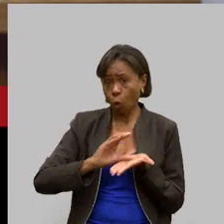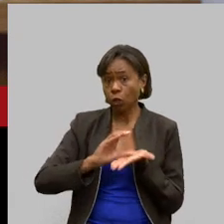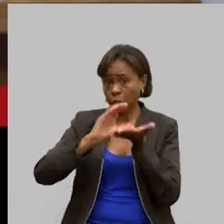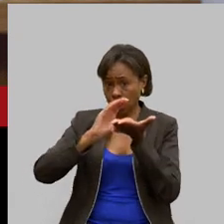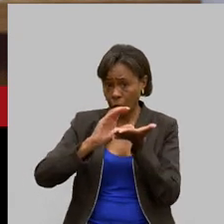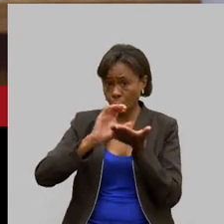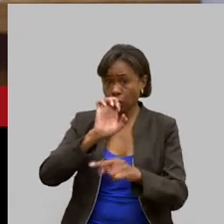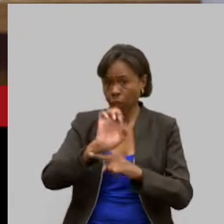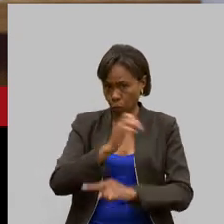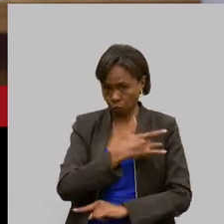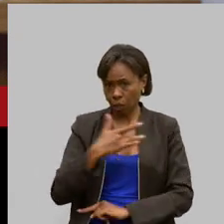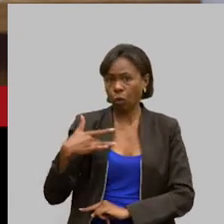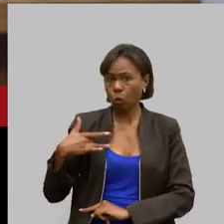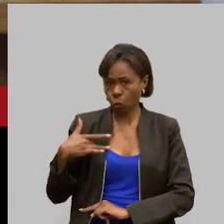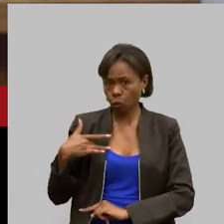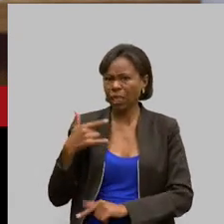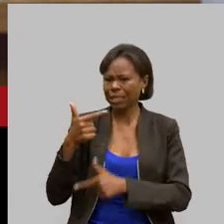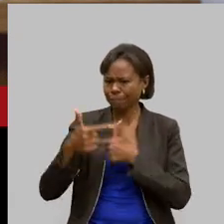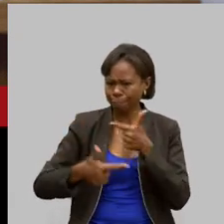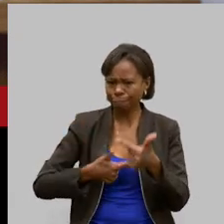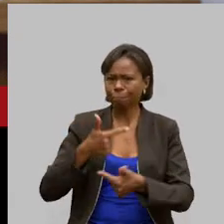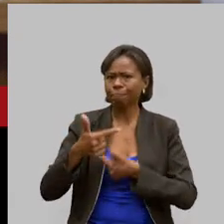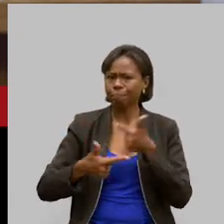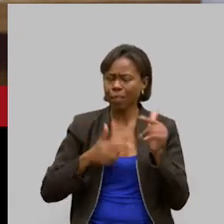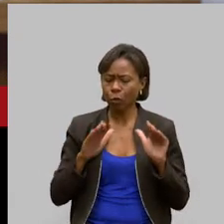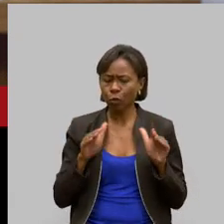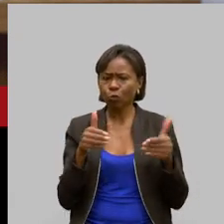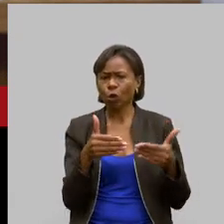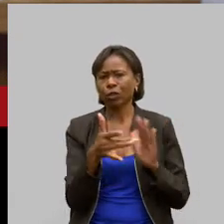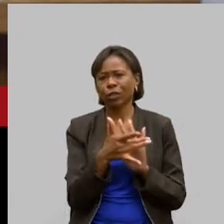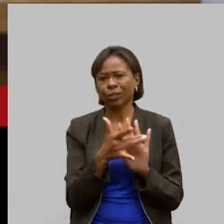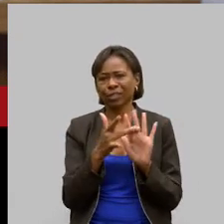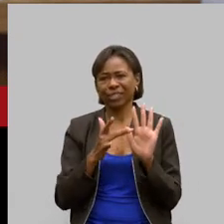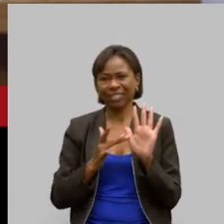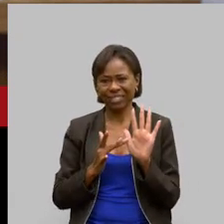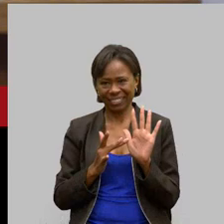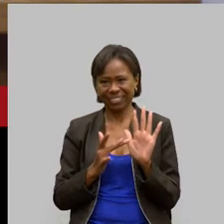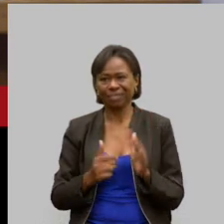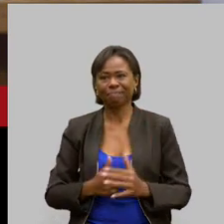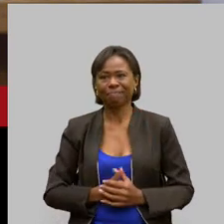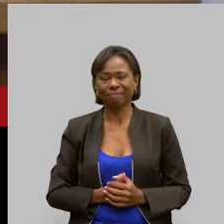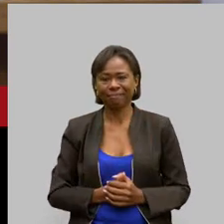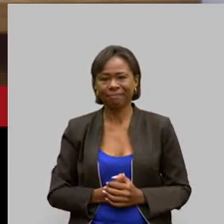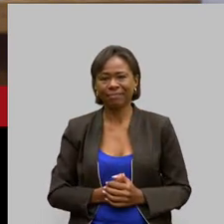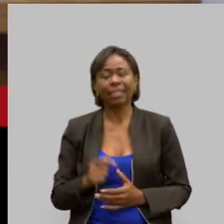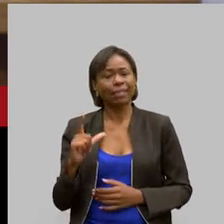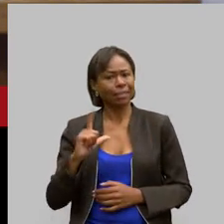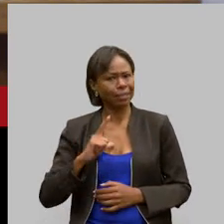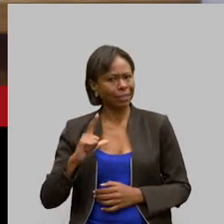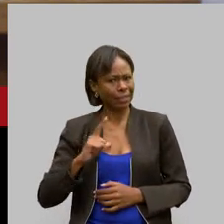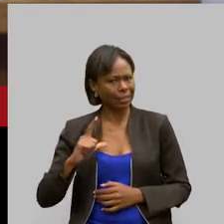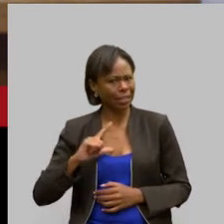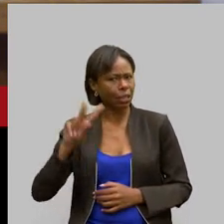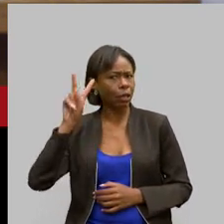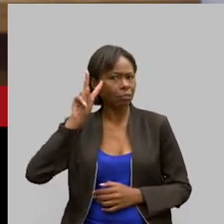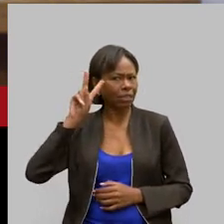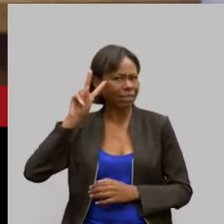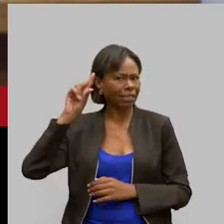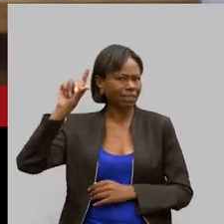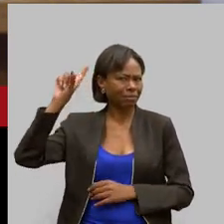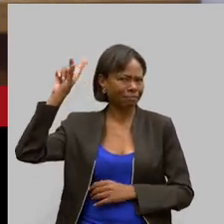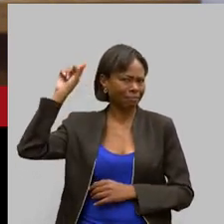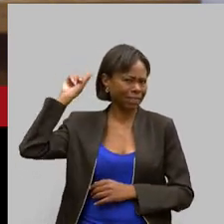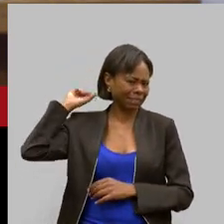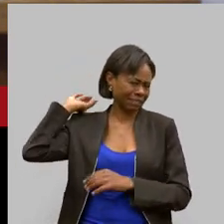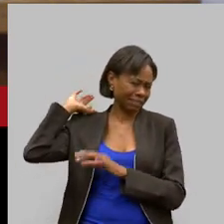política estadual de saúde para as pessoas com deficiência então nós temos aí uma grande história né Terezinha